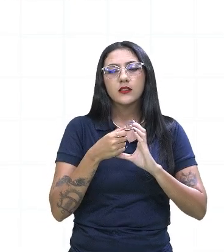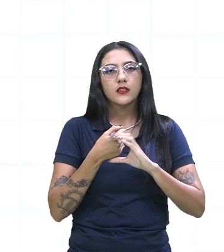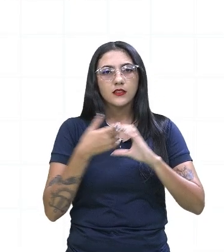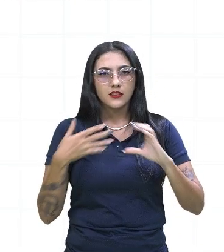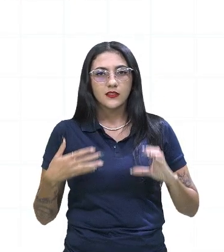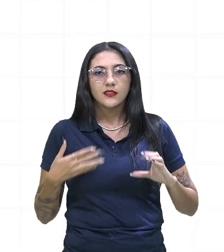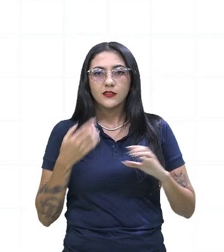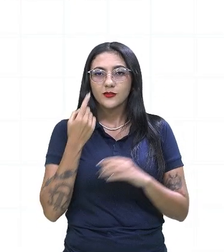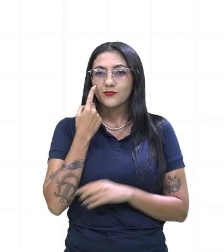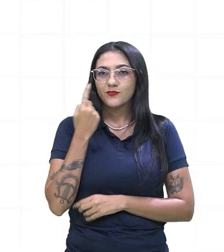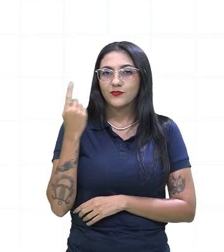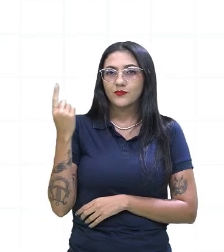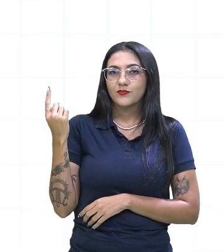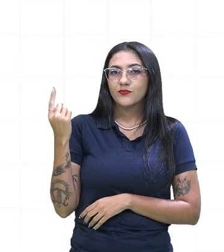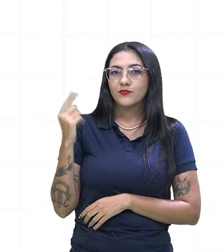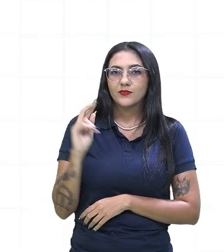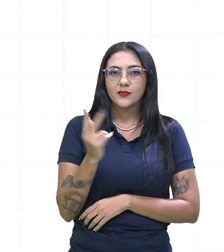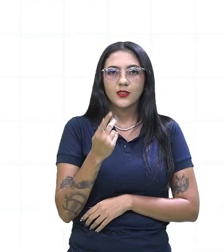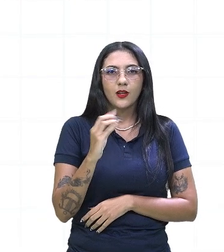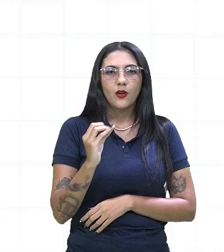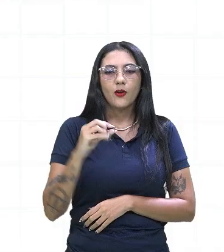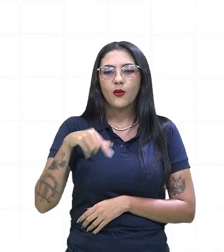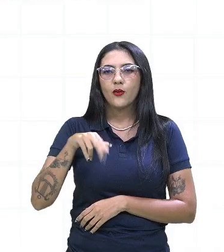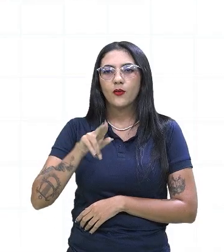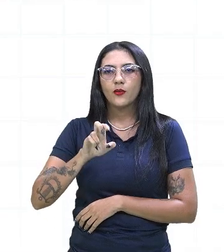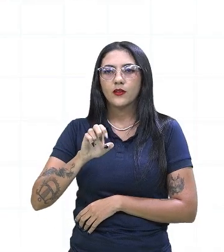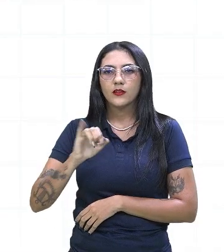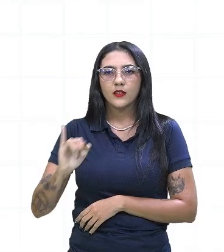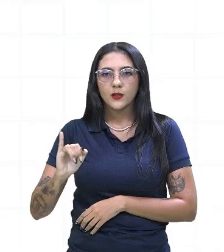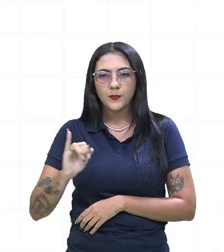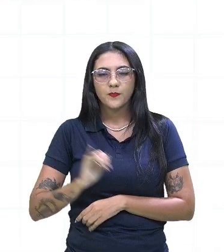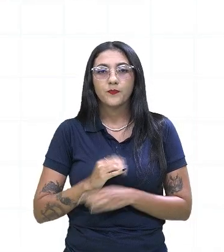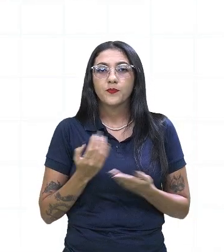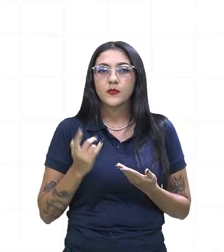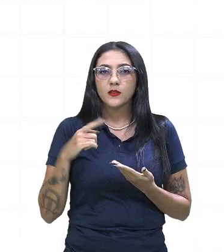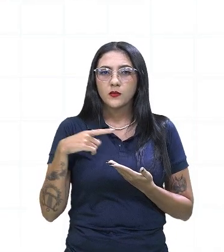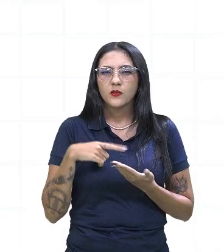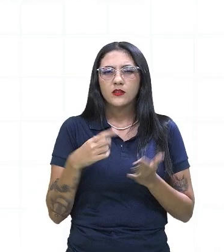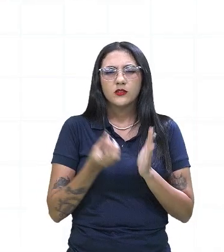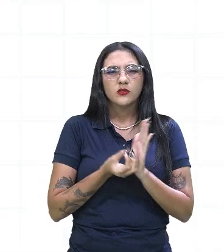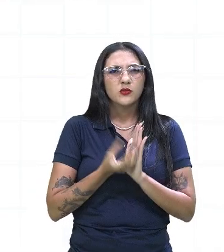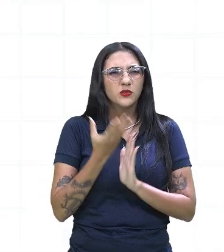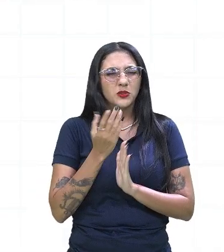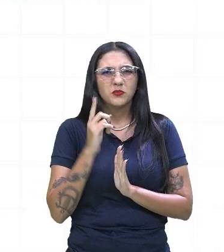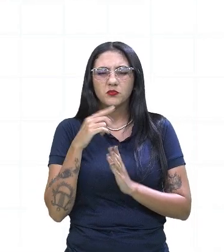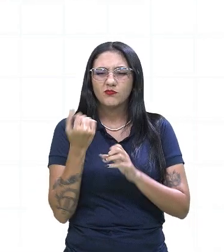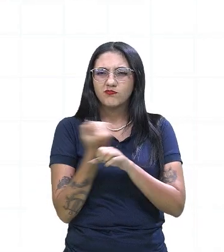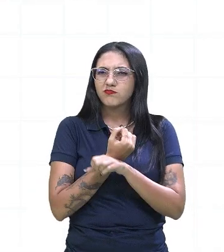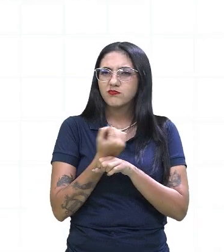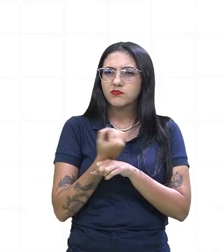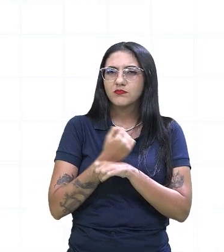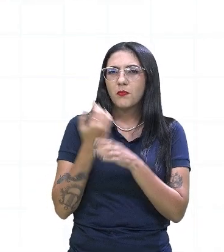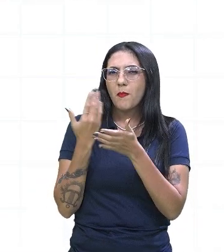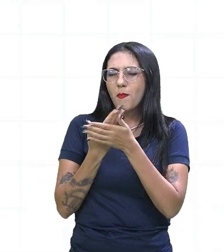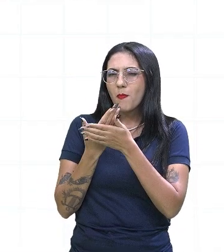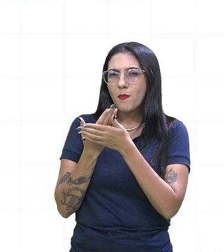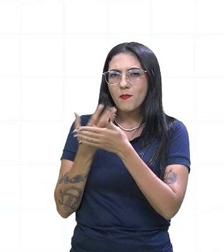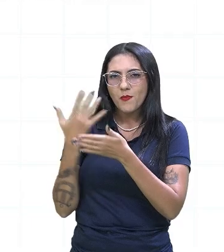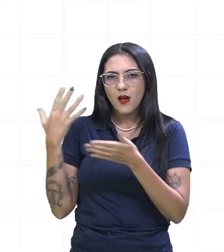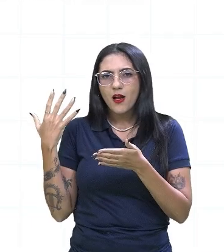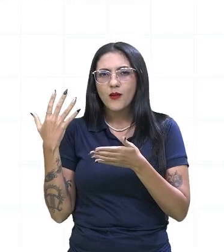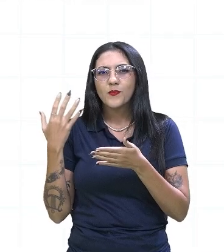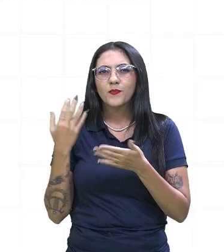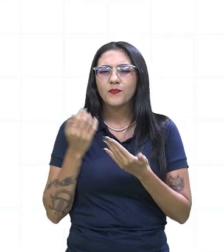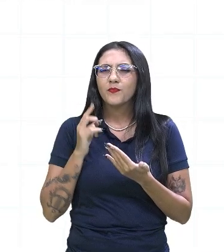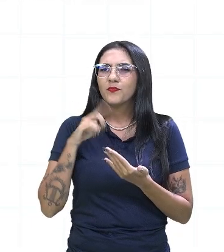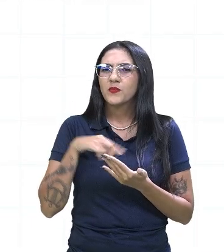hóquei. Então, o hóquei teve sua origem, acredita-se, há muito tempo. A versão mais próxima